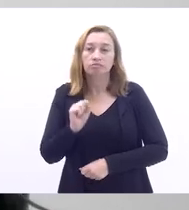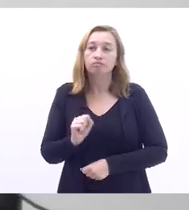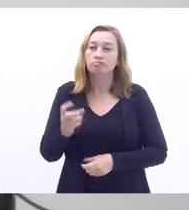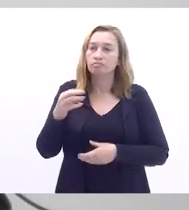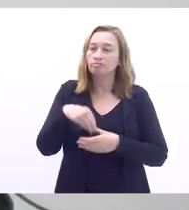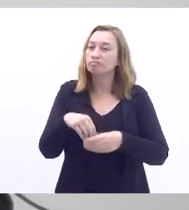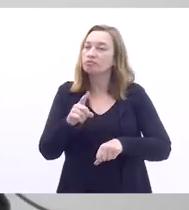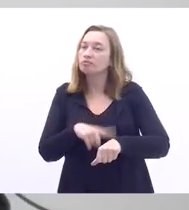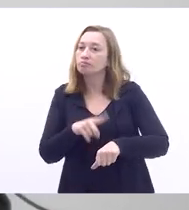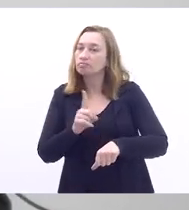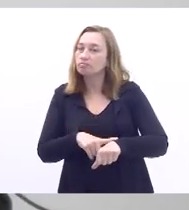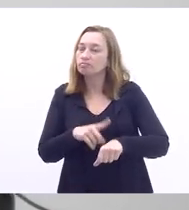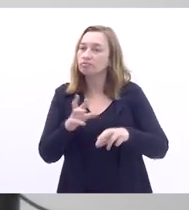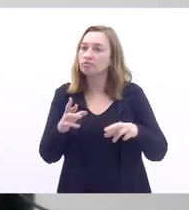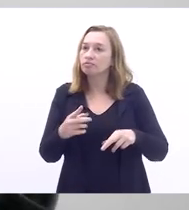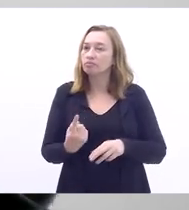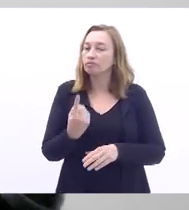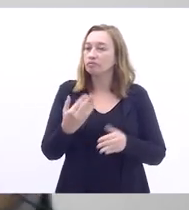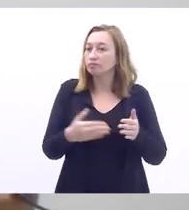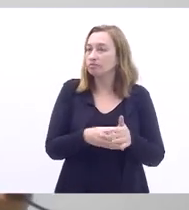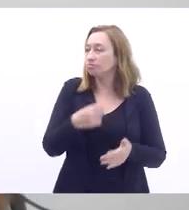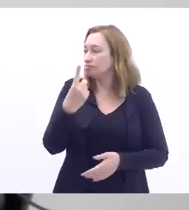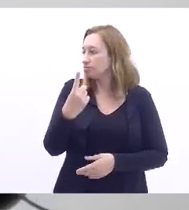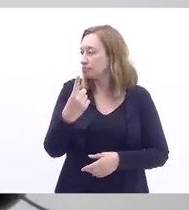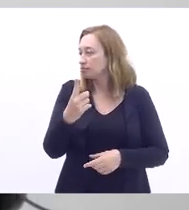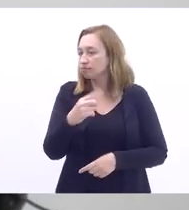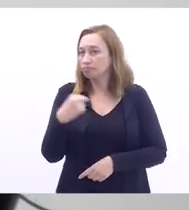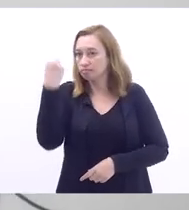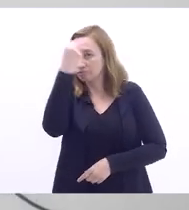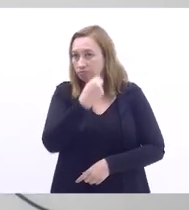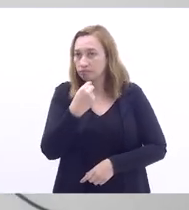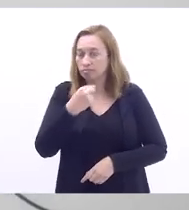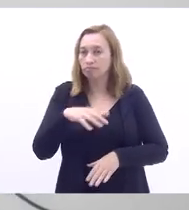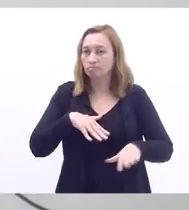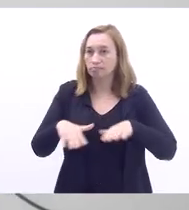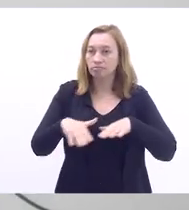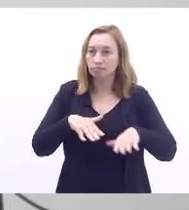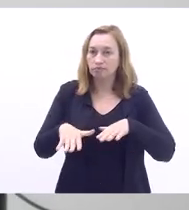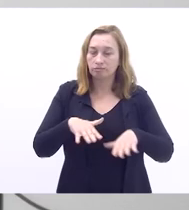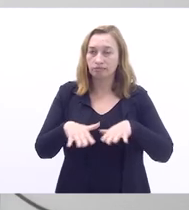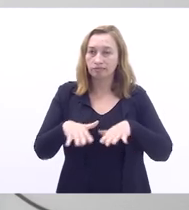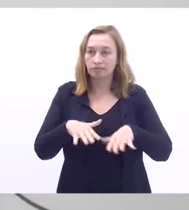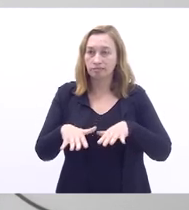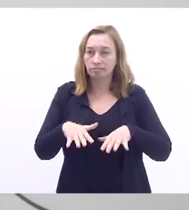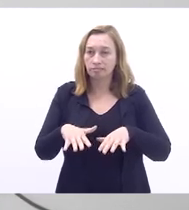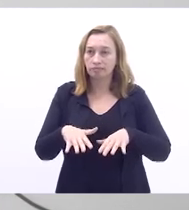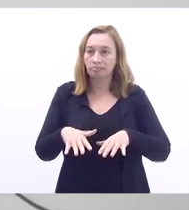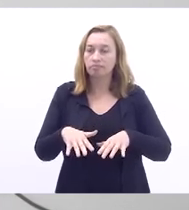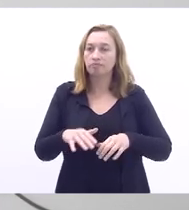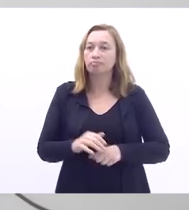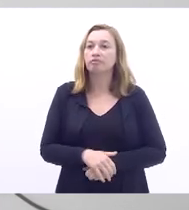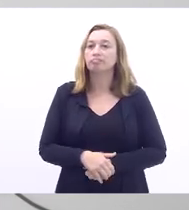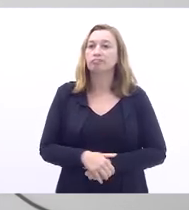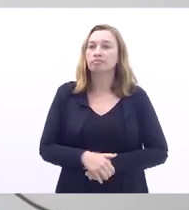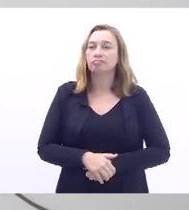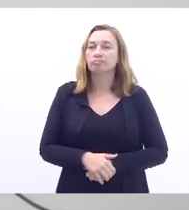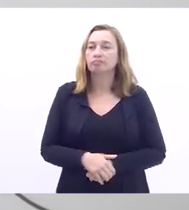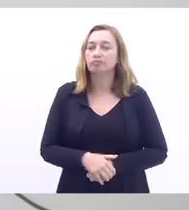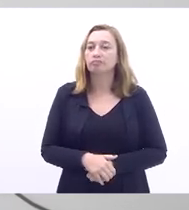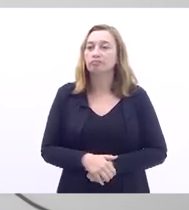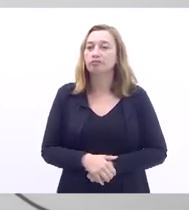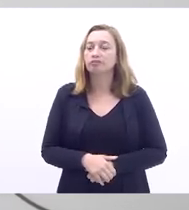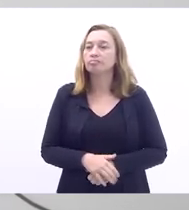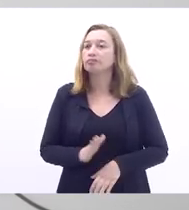dentro do Tempo Na audiência e bater uma hora algumas manifestações do plenário para quem desejar se inscrever eu tenho que escrito por pessoal para a Sony que